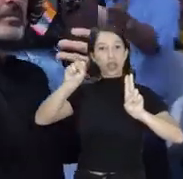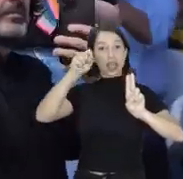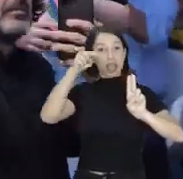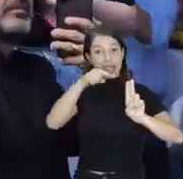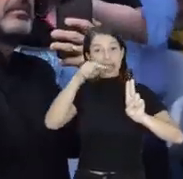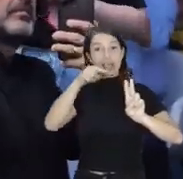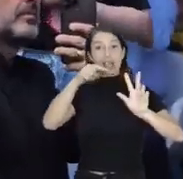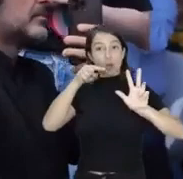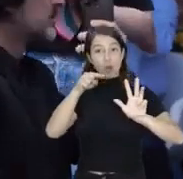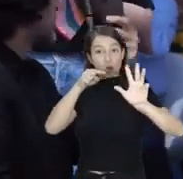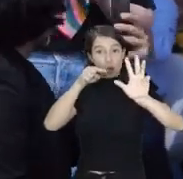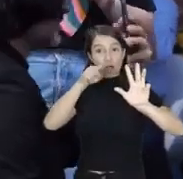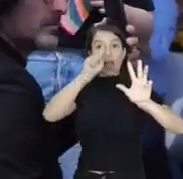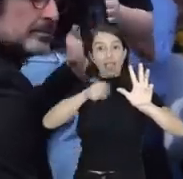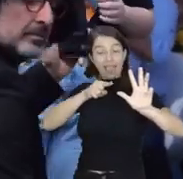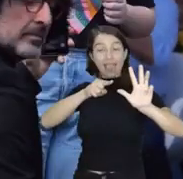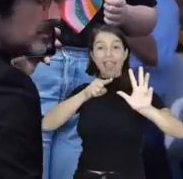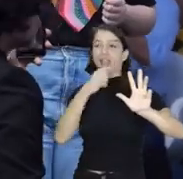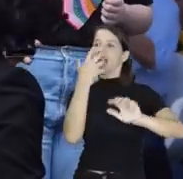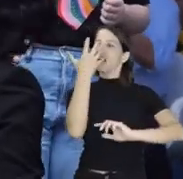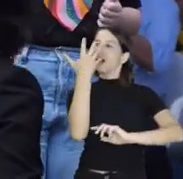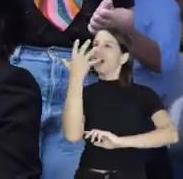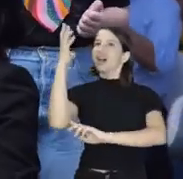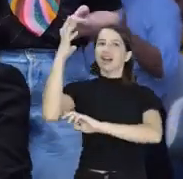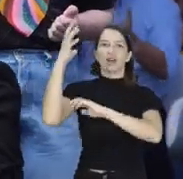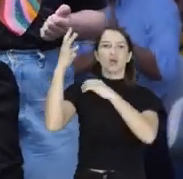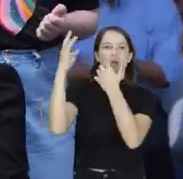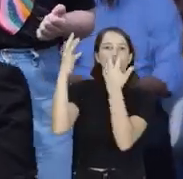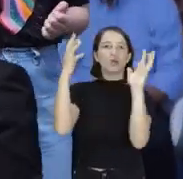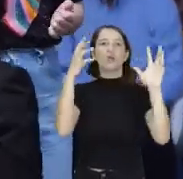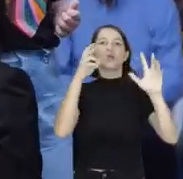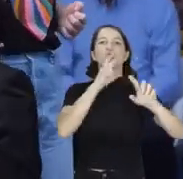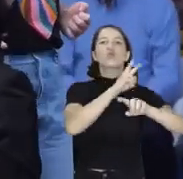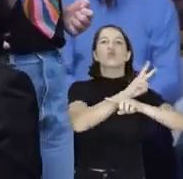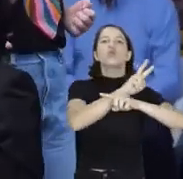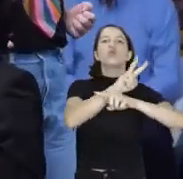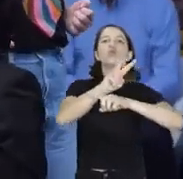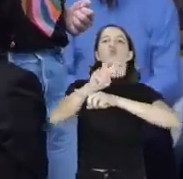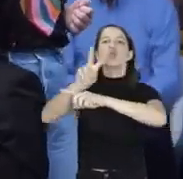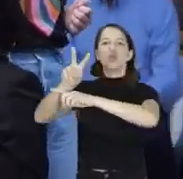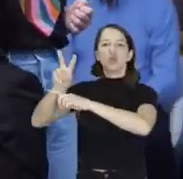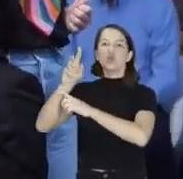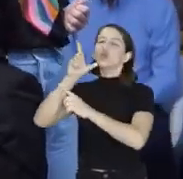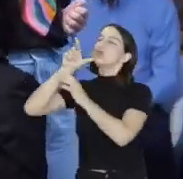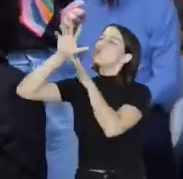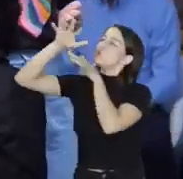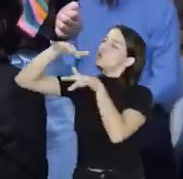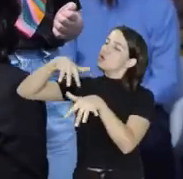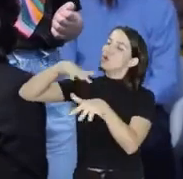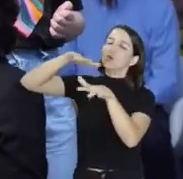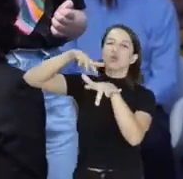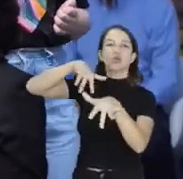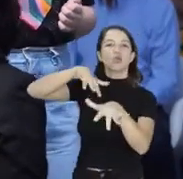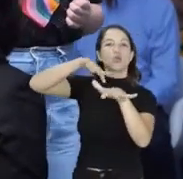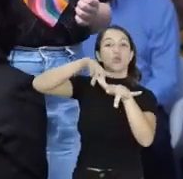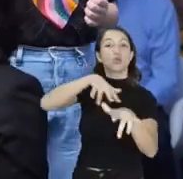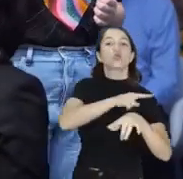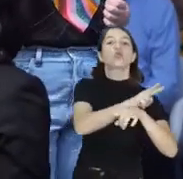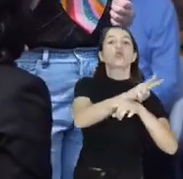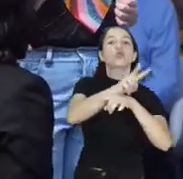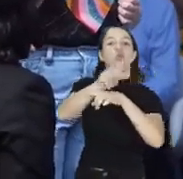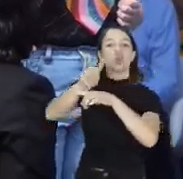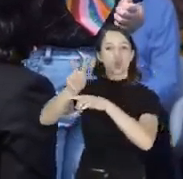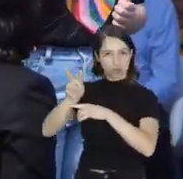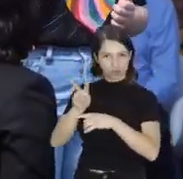E aí e eu encontro muitos jovens que pensam como eu bom